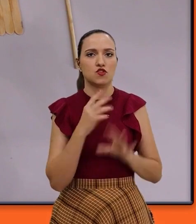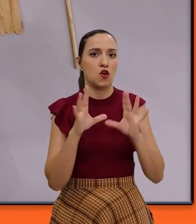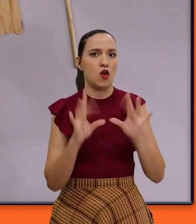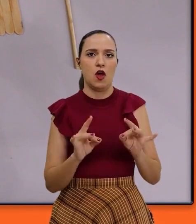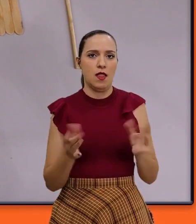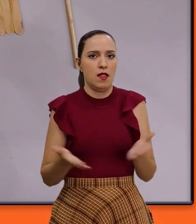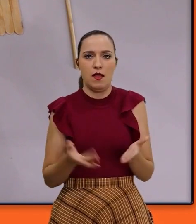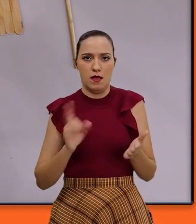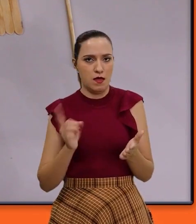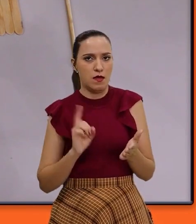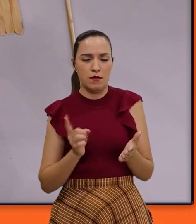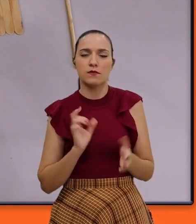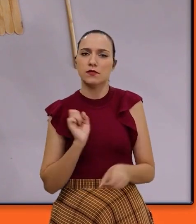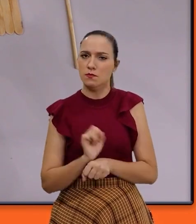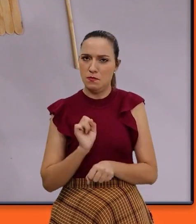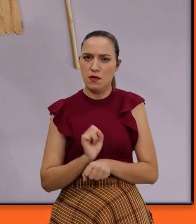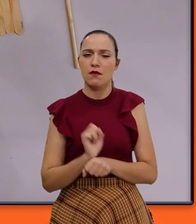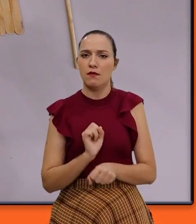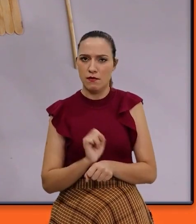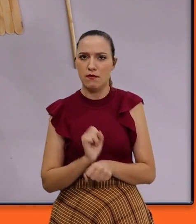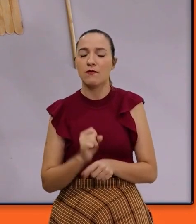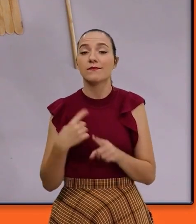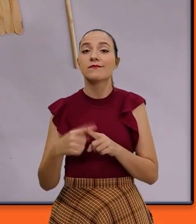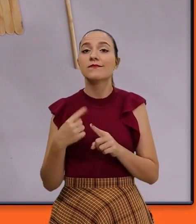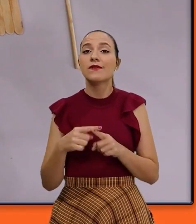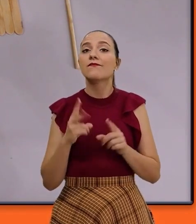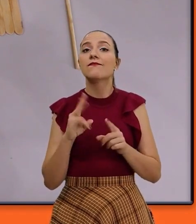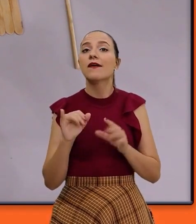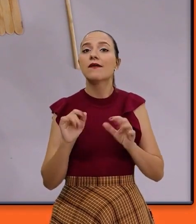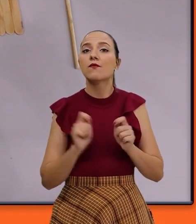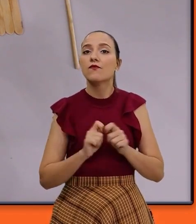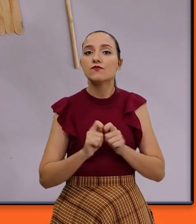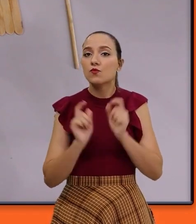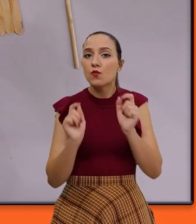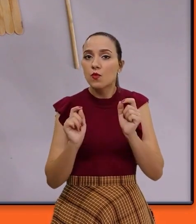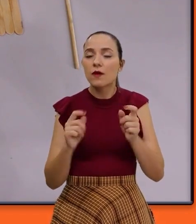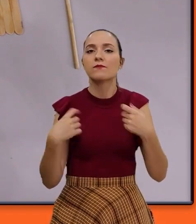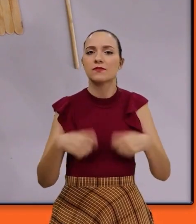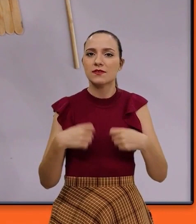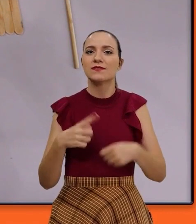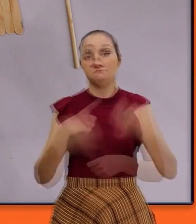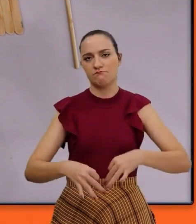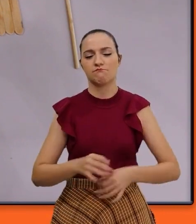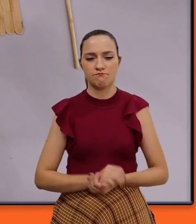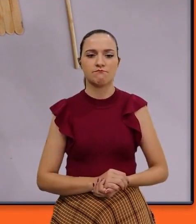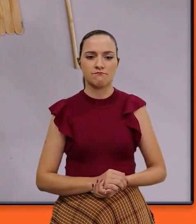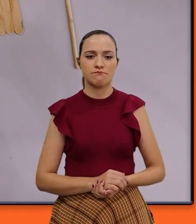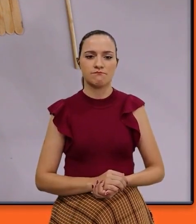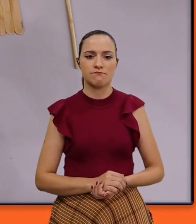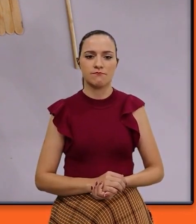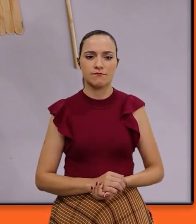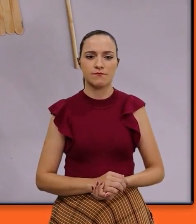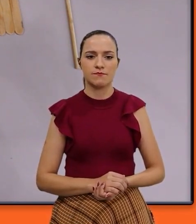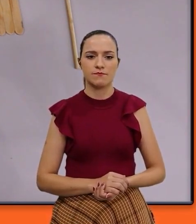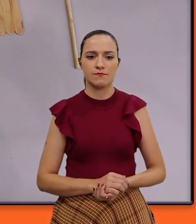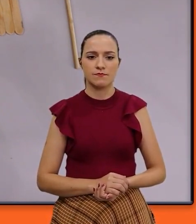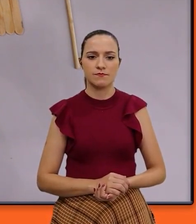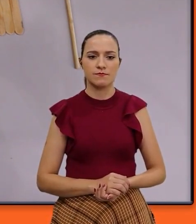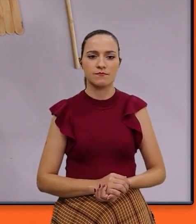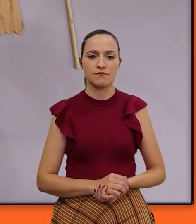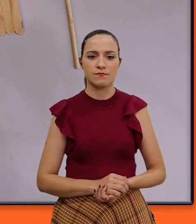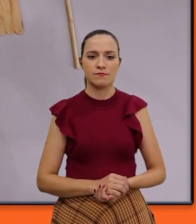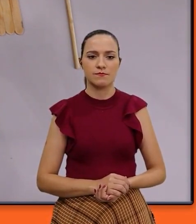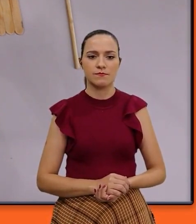agora, porque a gente precisa ainda colocar o suporte da bateria. Agora nós vamos colocar,